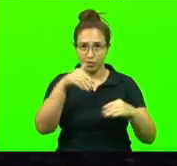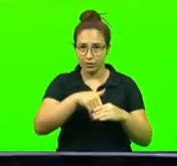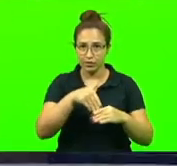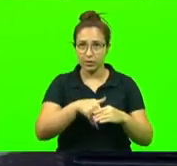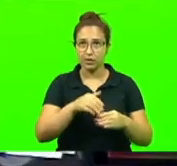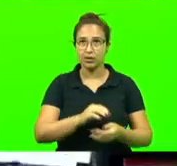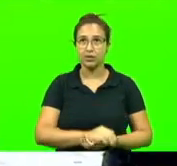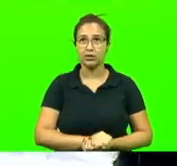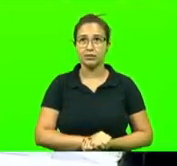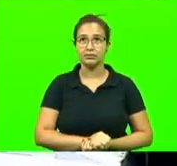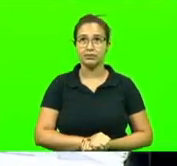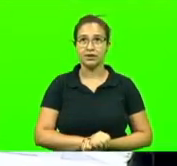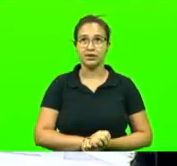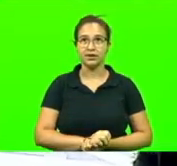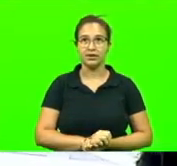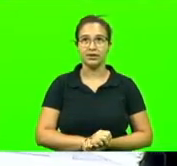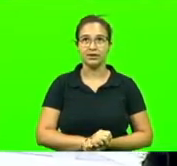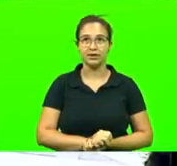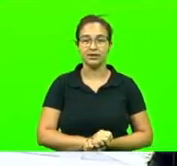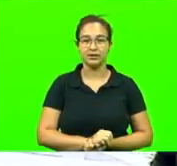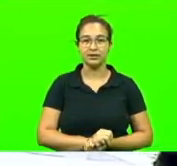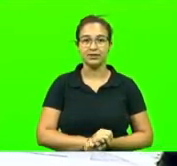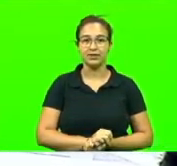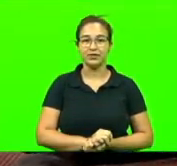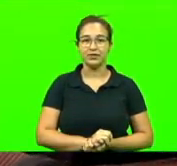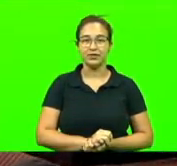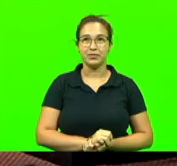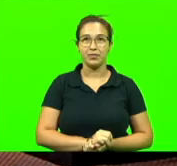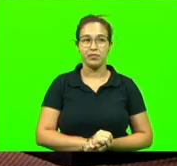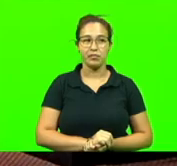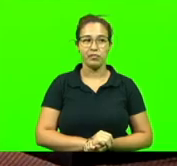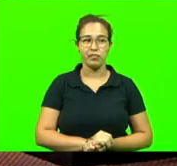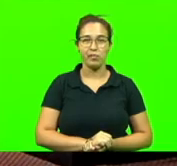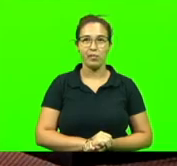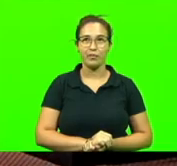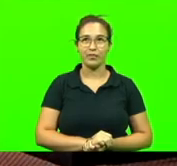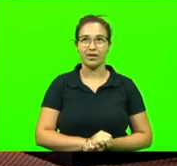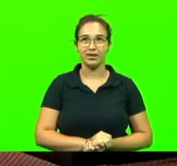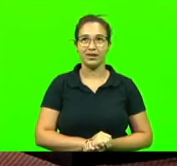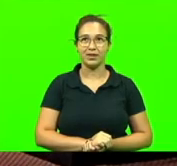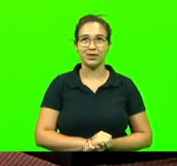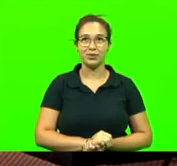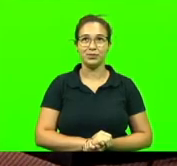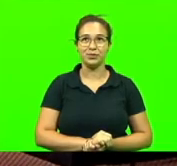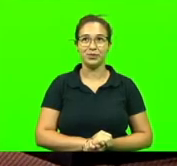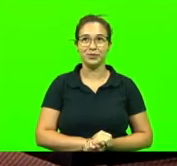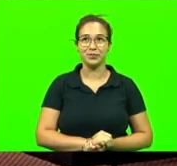Regimentalmente... Ah, tá bom, obrigado. Presidente, tem...